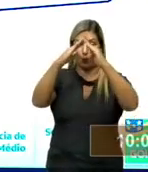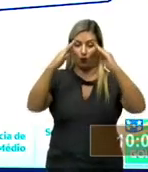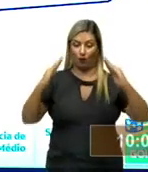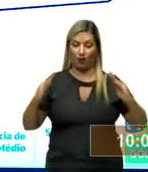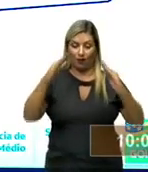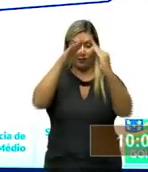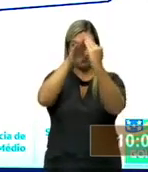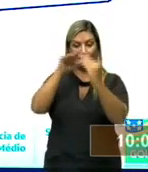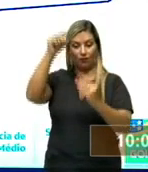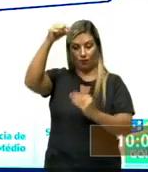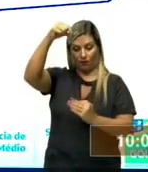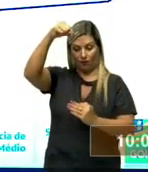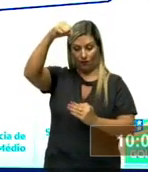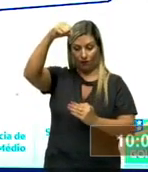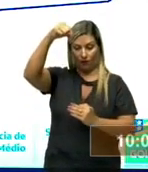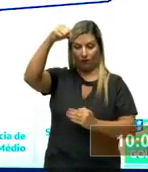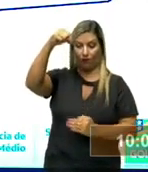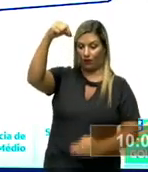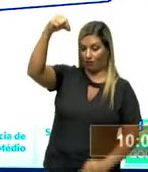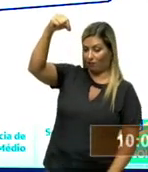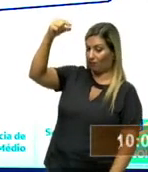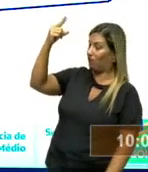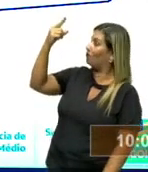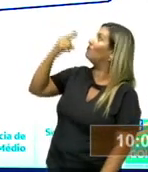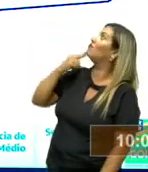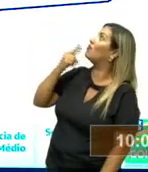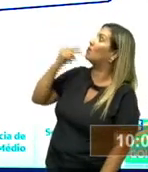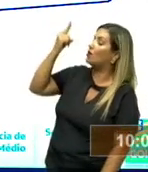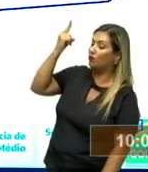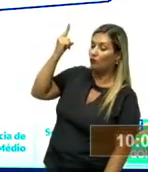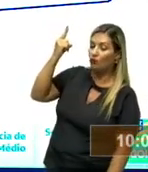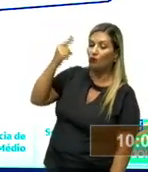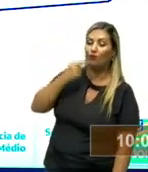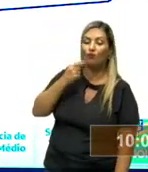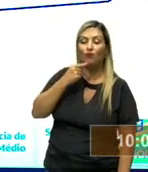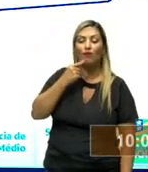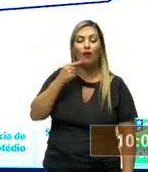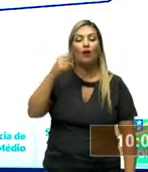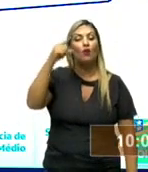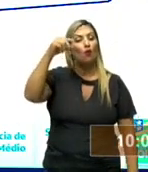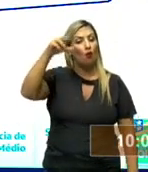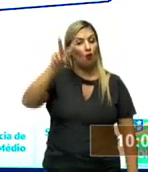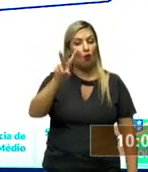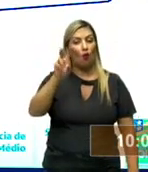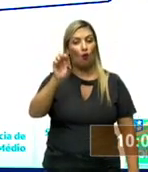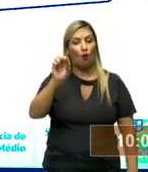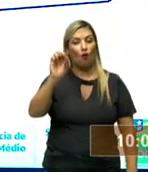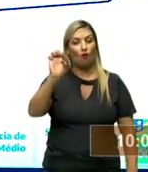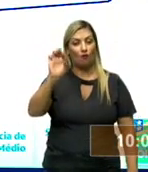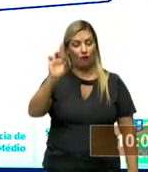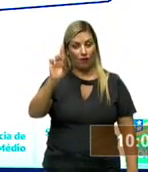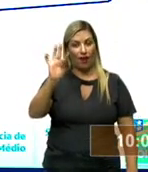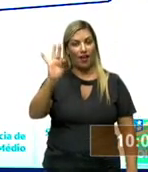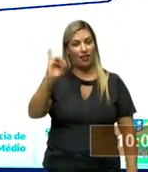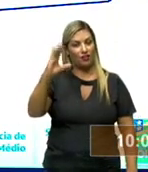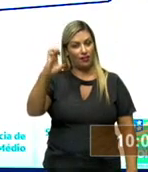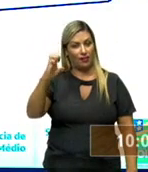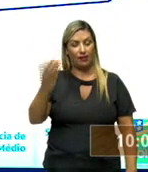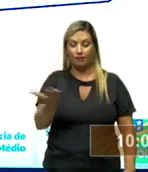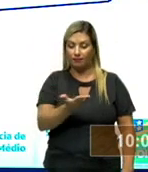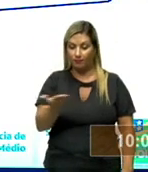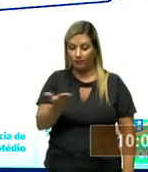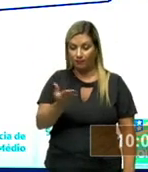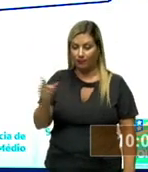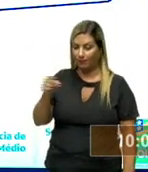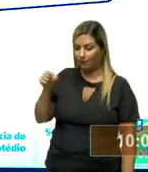vértice que é comum a todas as faces e eu tenho uma face inferior que chamar de base e essa base que